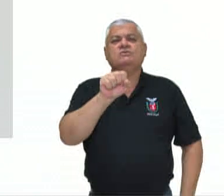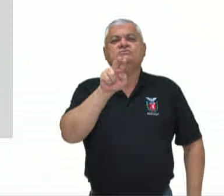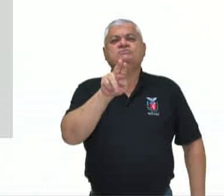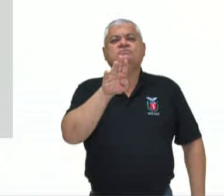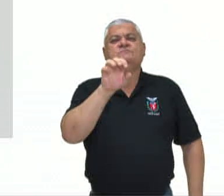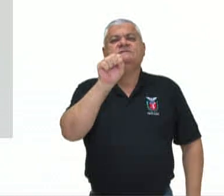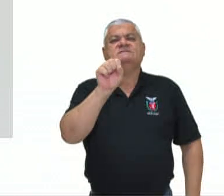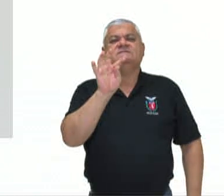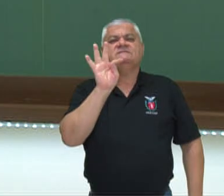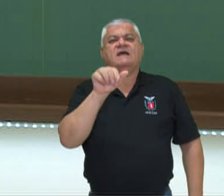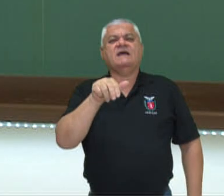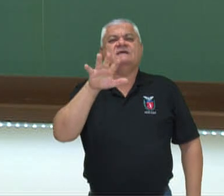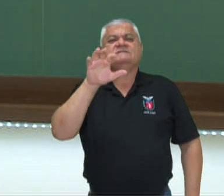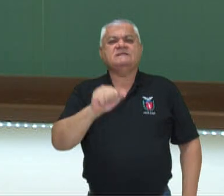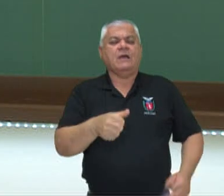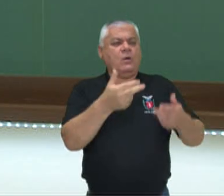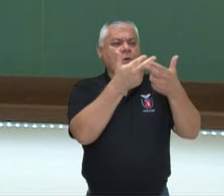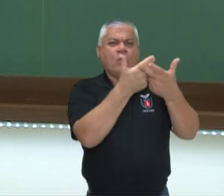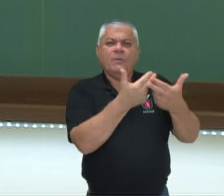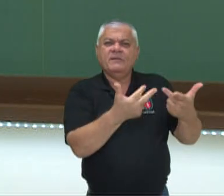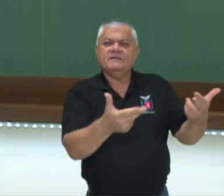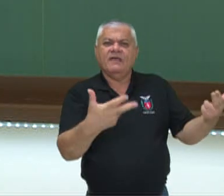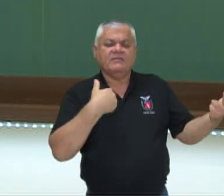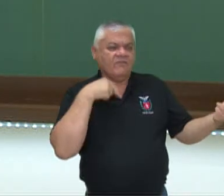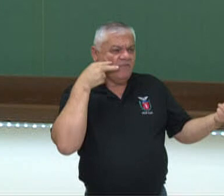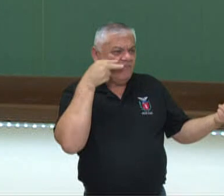mais é então do que os objetos que nós